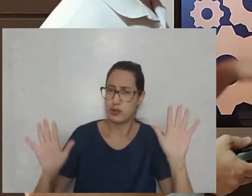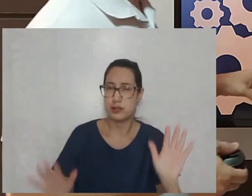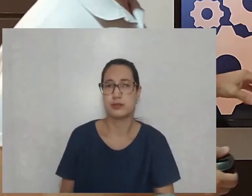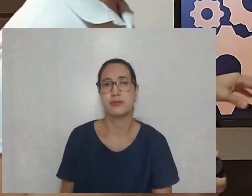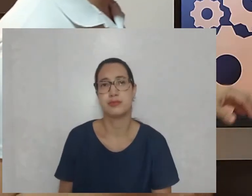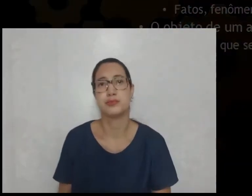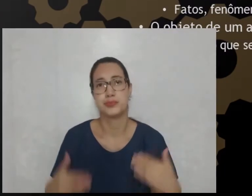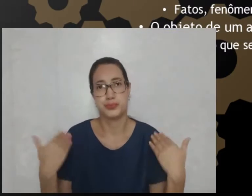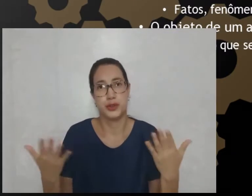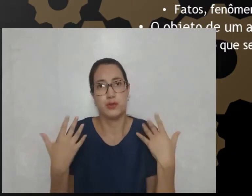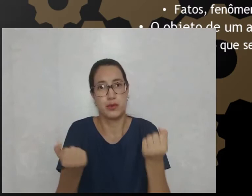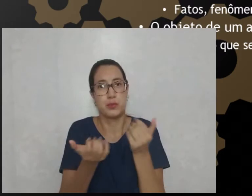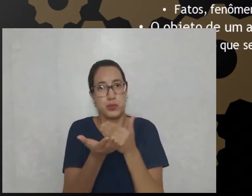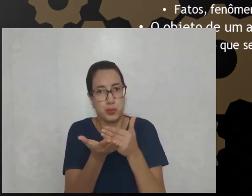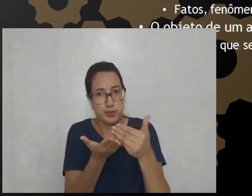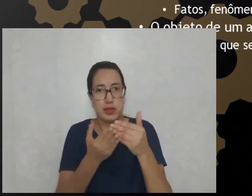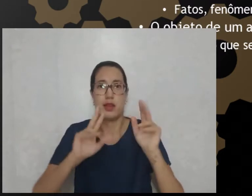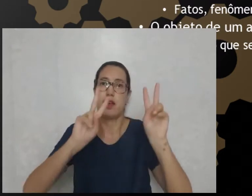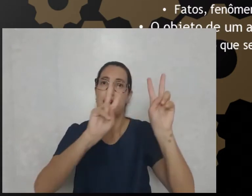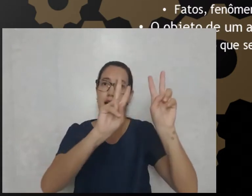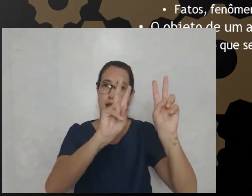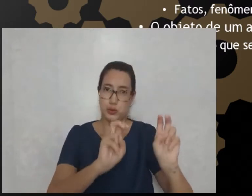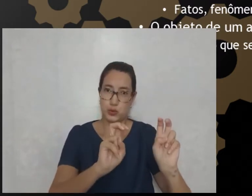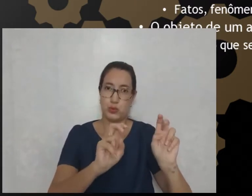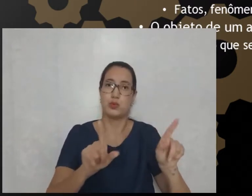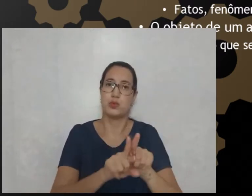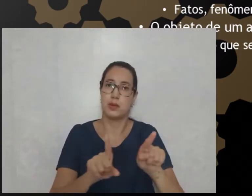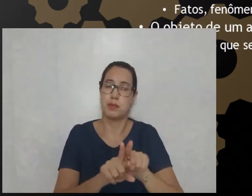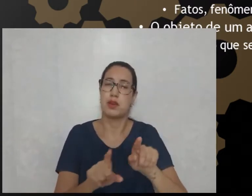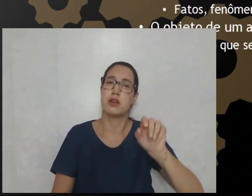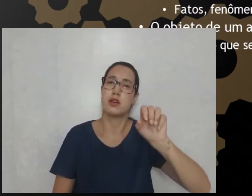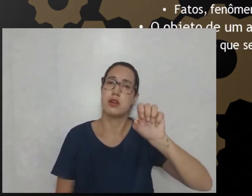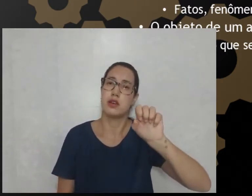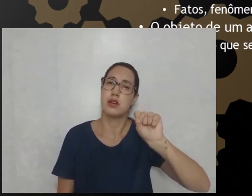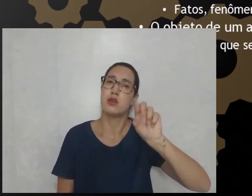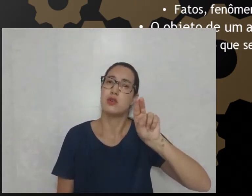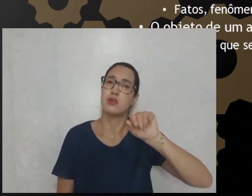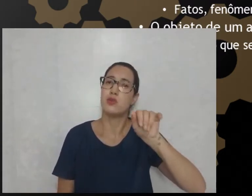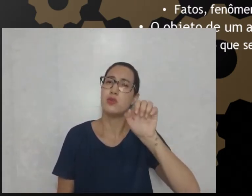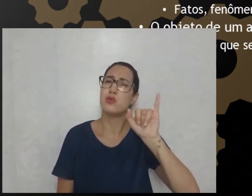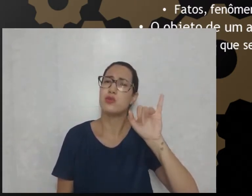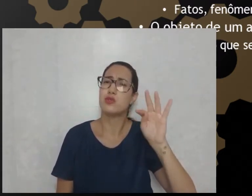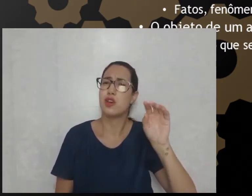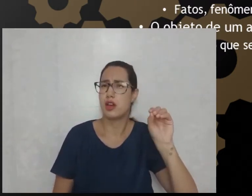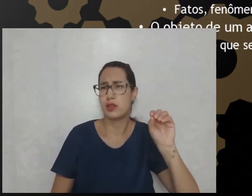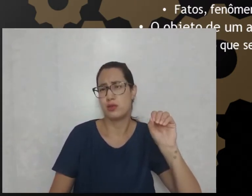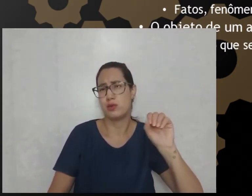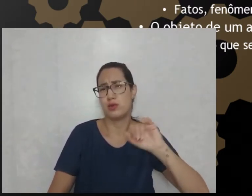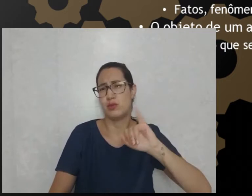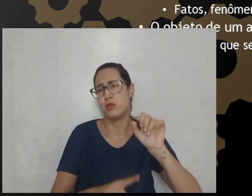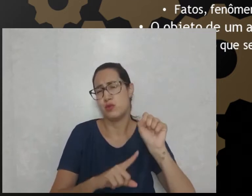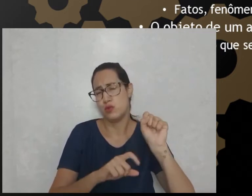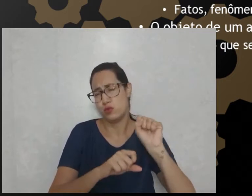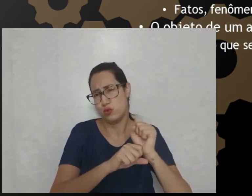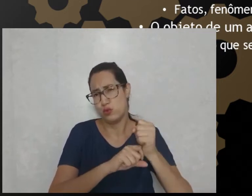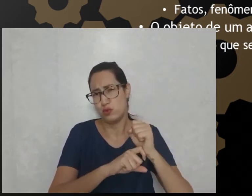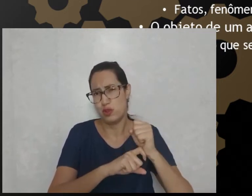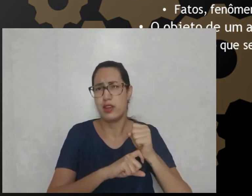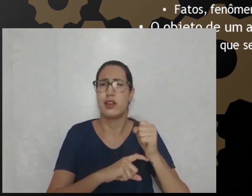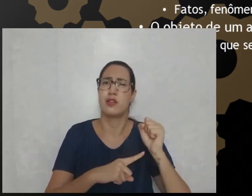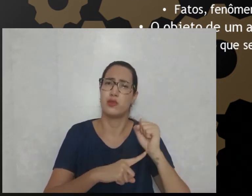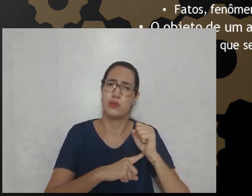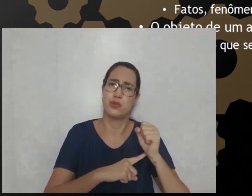a gente vai fazer a identificação de sujeito e do objeto, tá? Então, o que é que seria o sujeito? O que é que eu estou chamando de sujeito? O sujeito